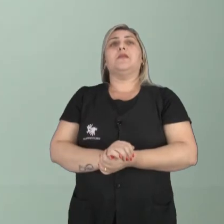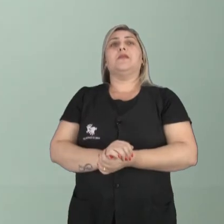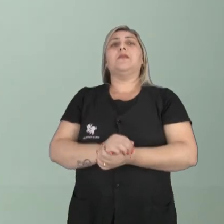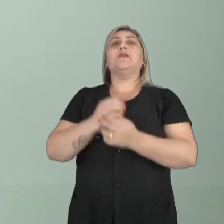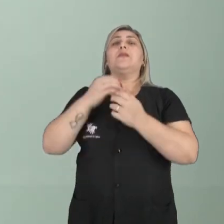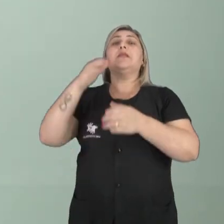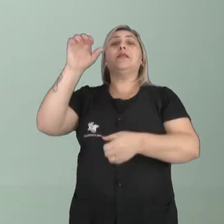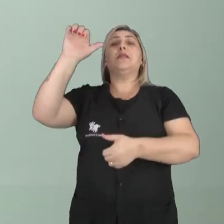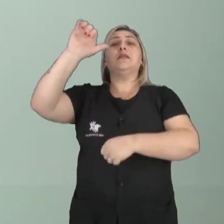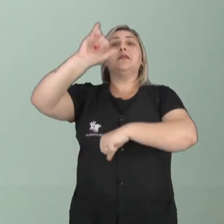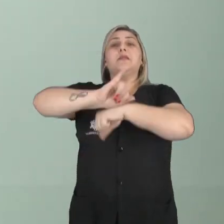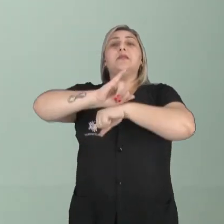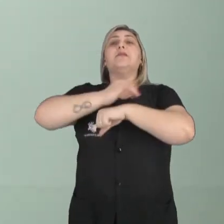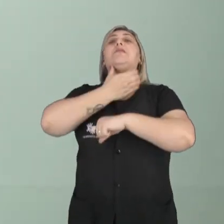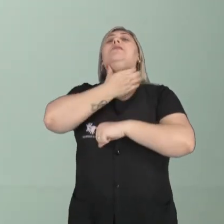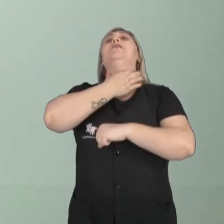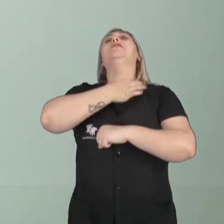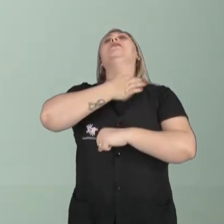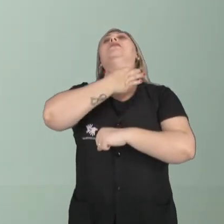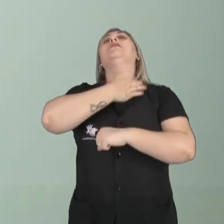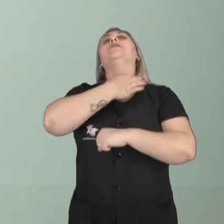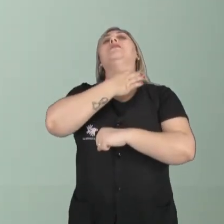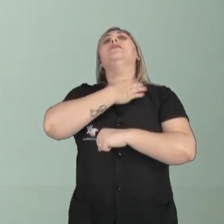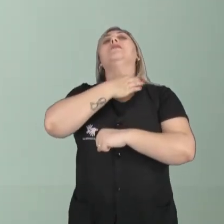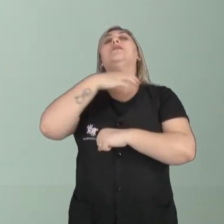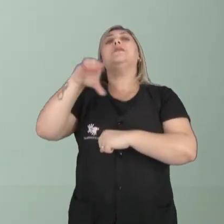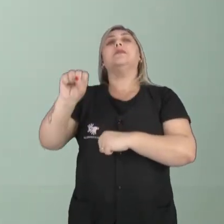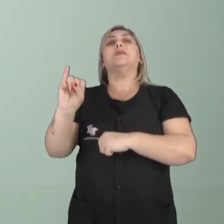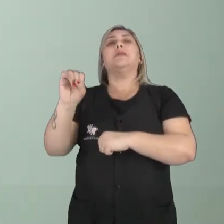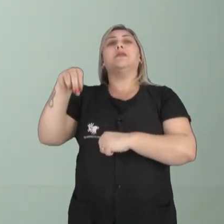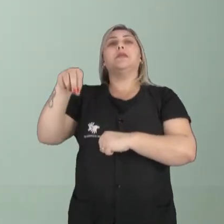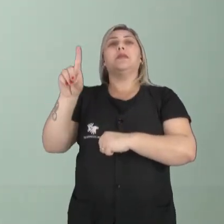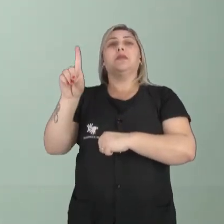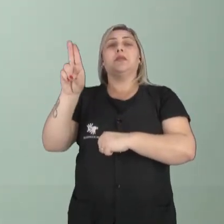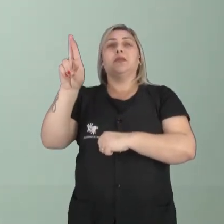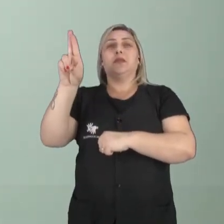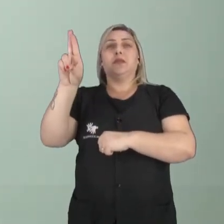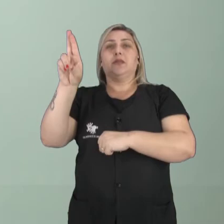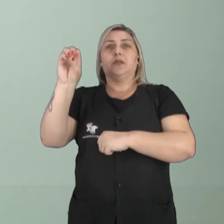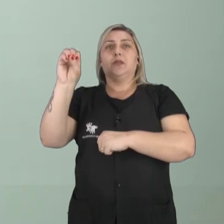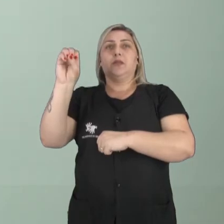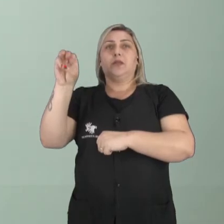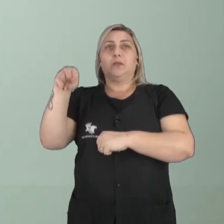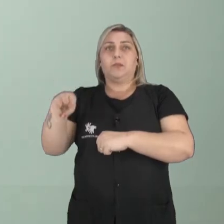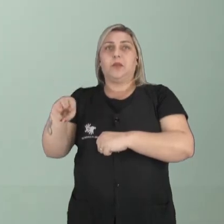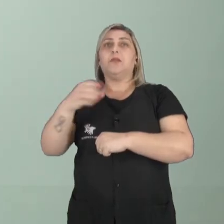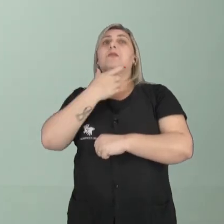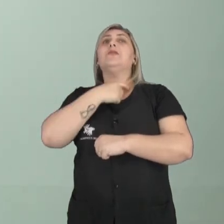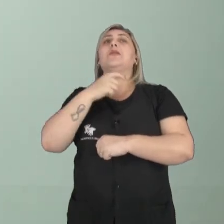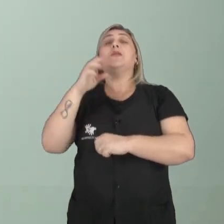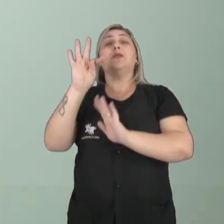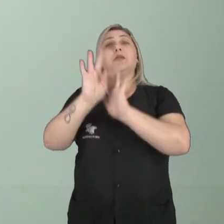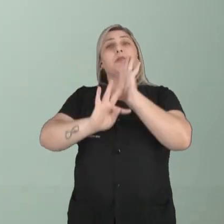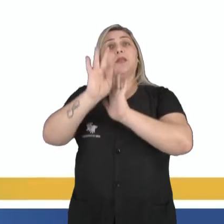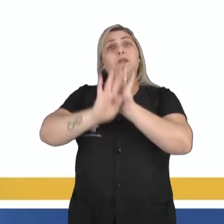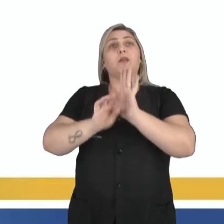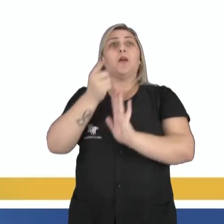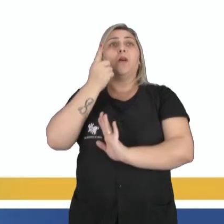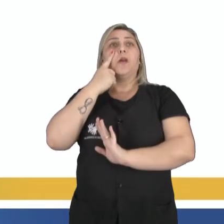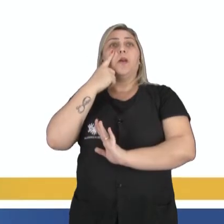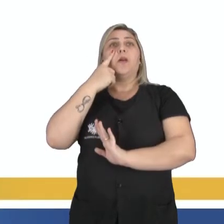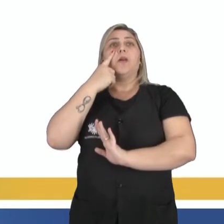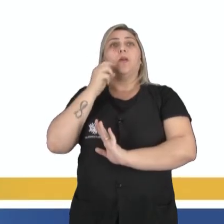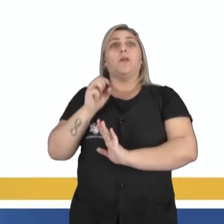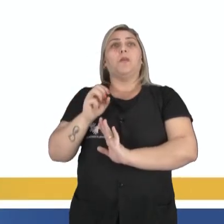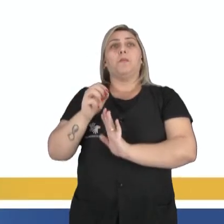seu pescoço. Então isso passa a ser chamado de síndrome do pescoço de texto. Vamos para um outro.